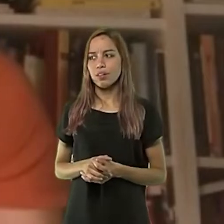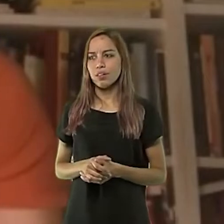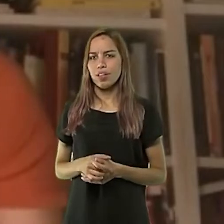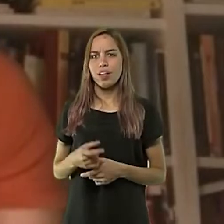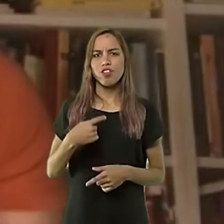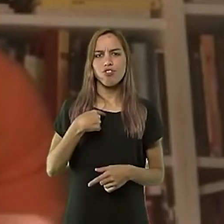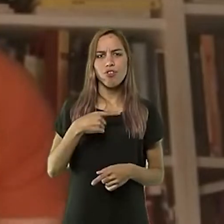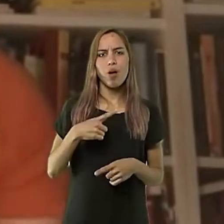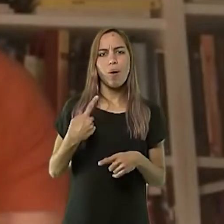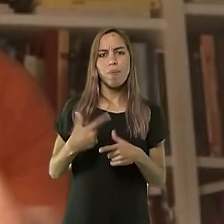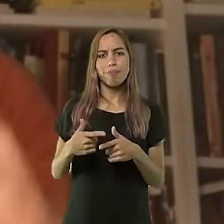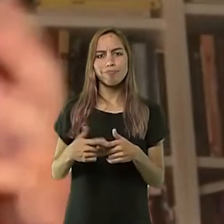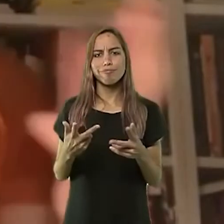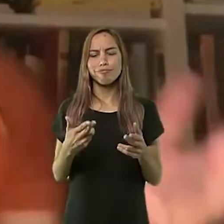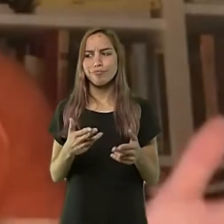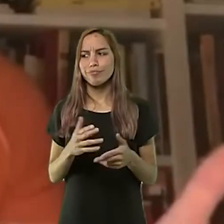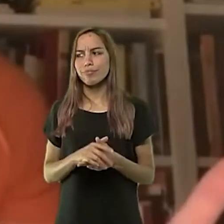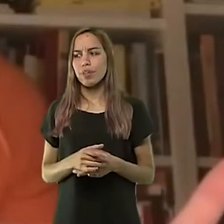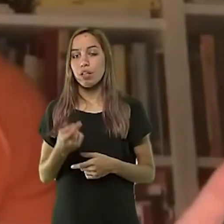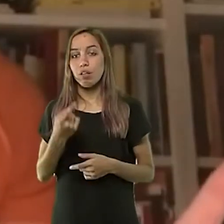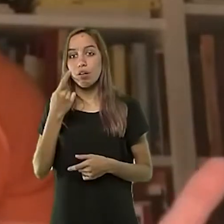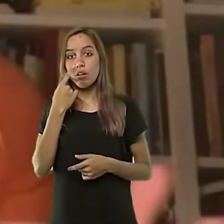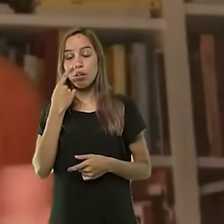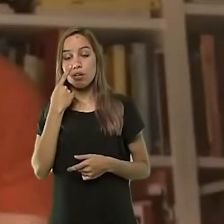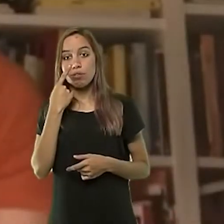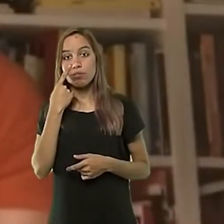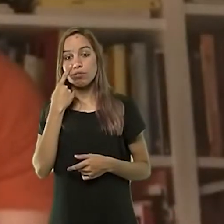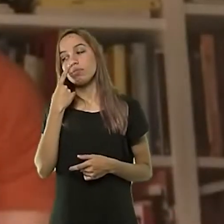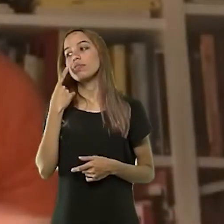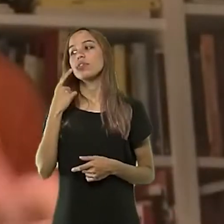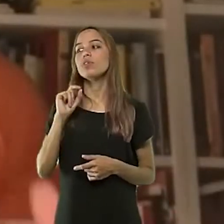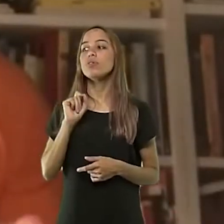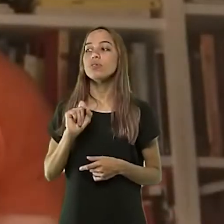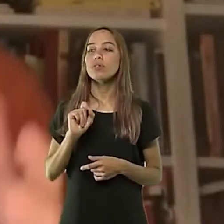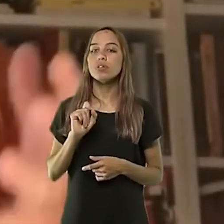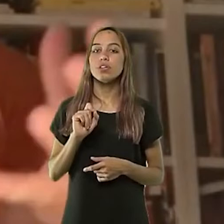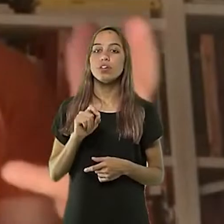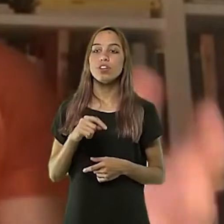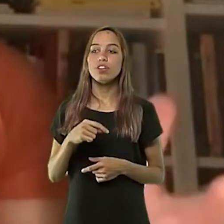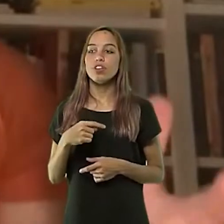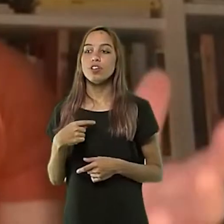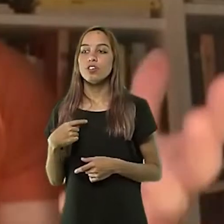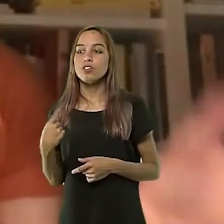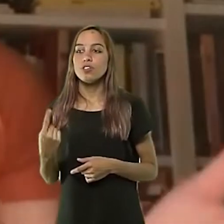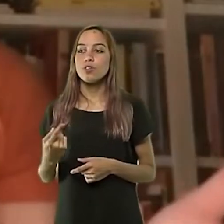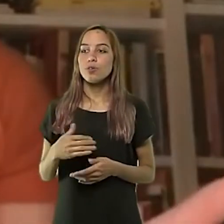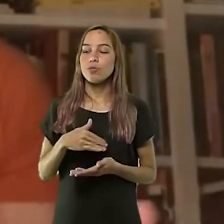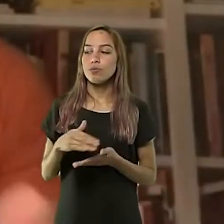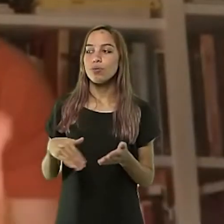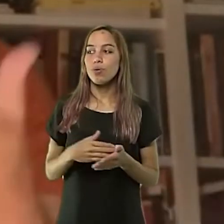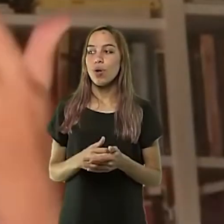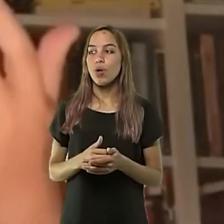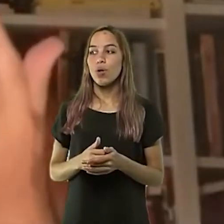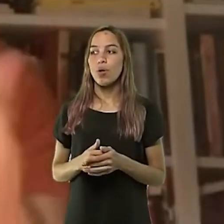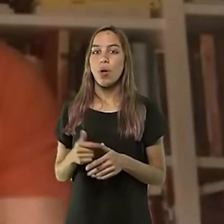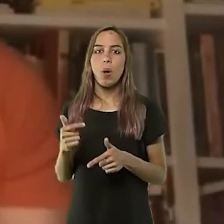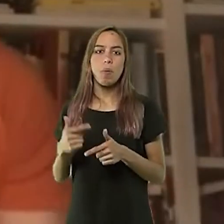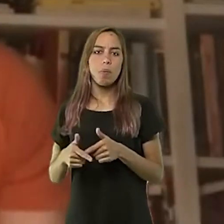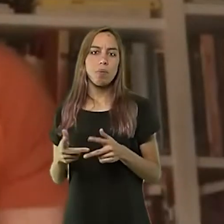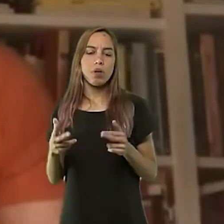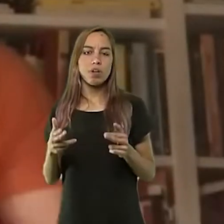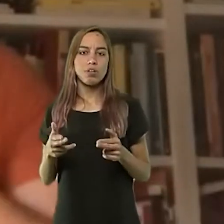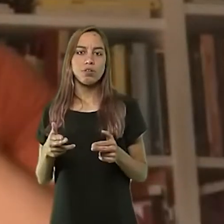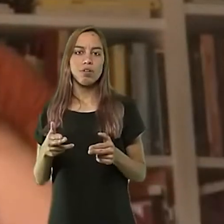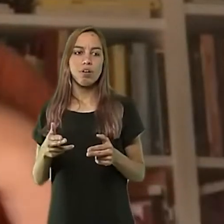realidade acabam por prefigurar um erro tremendo, porque todos os estudos indicam que de facto a cultura gera